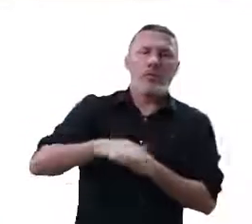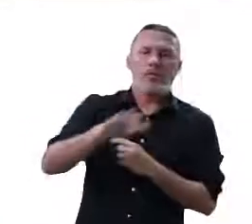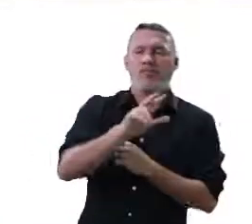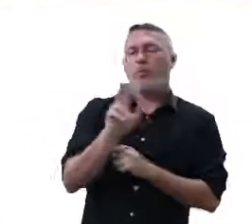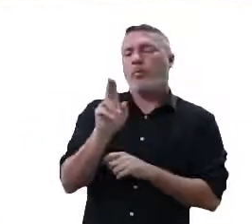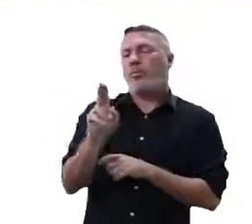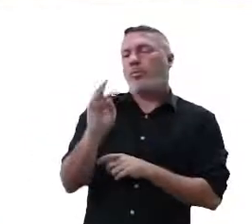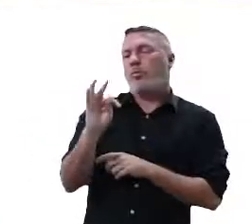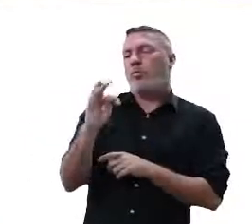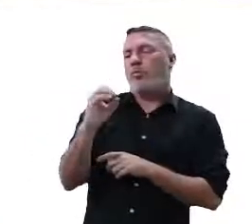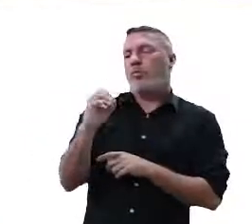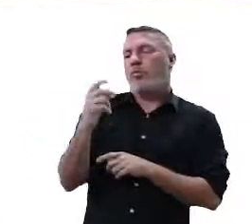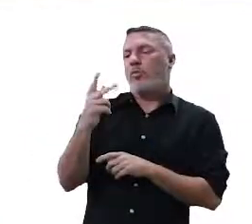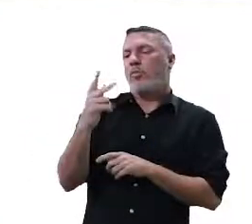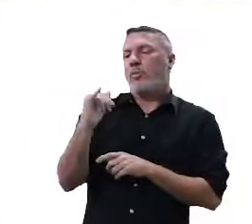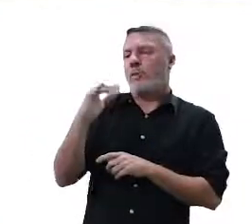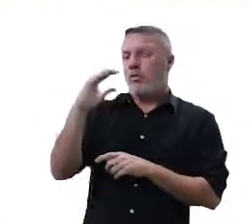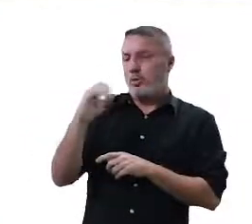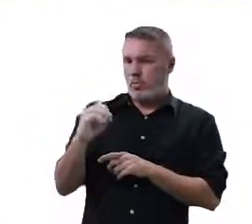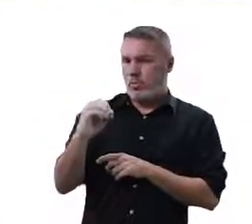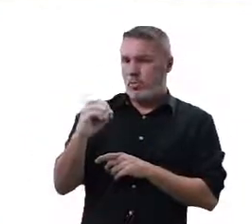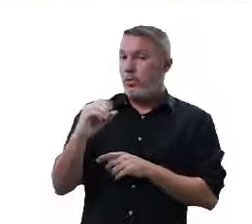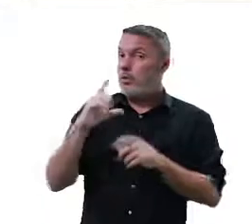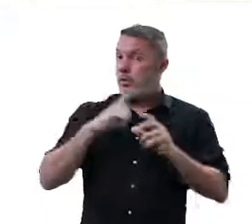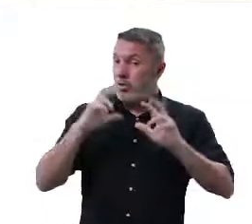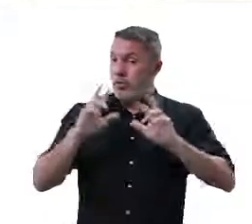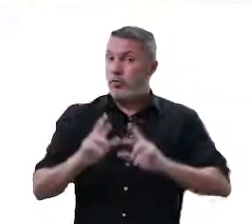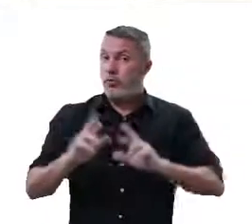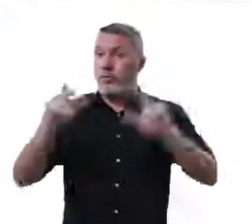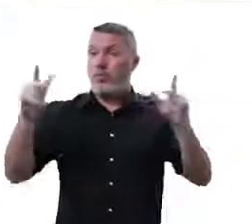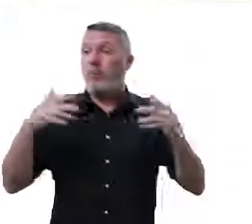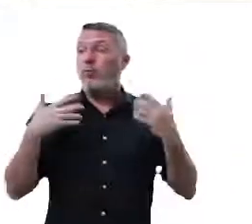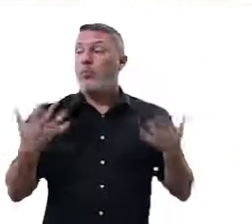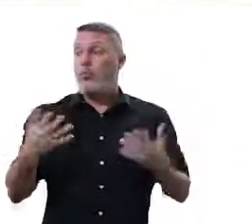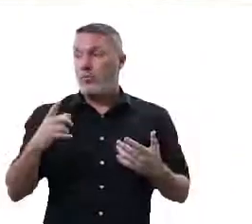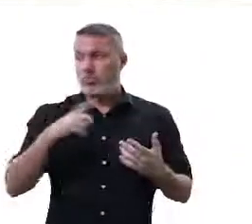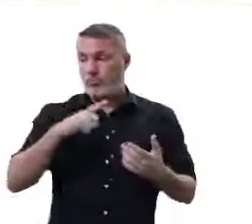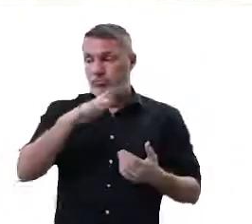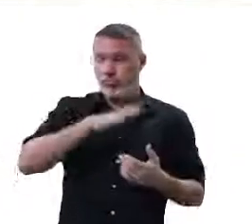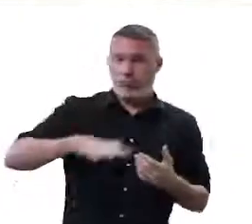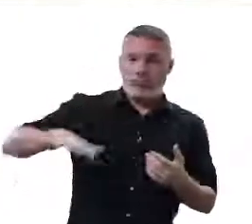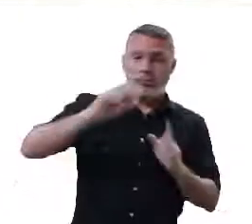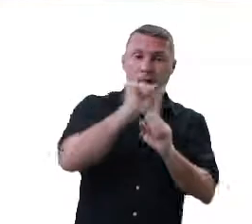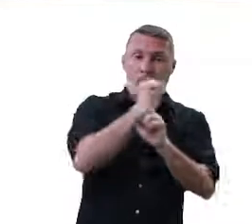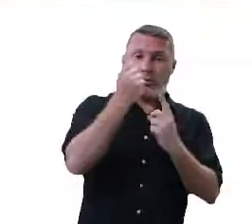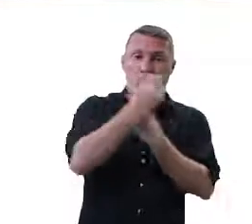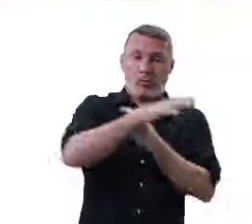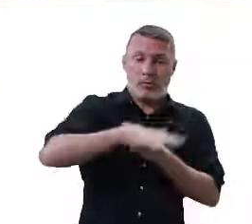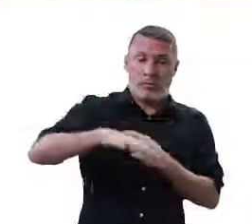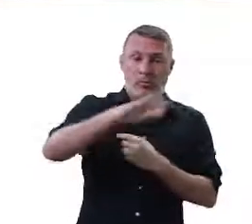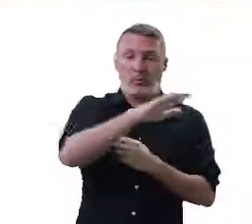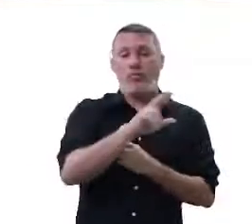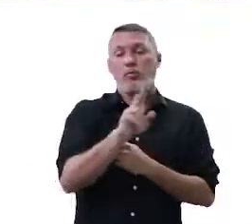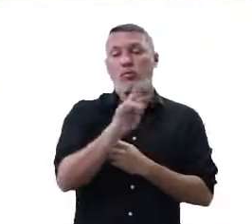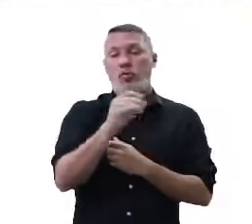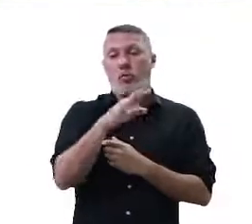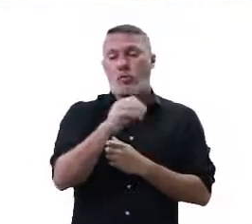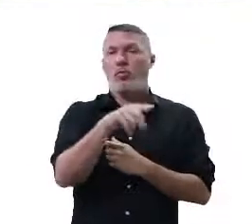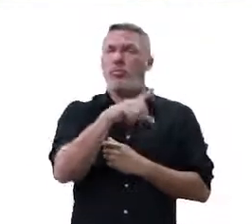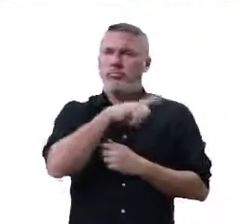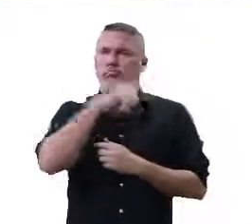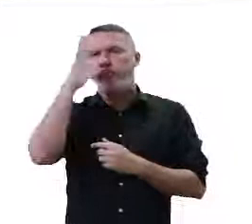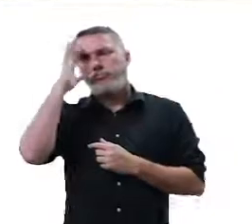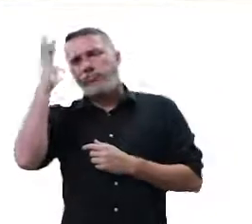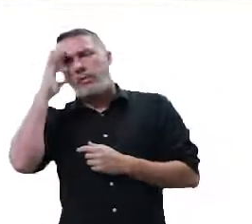utópico. Então, qual é a diferença dos dois? Vamos começar então pelo socialismo utópico, que tem como